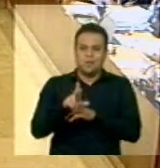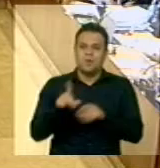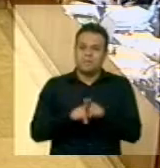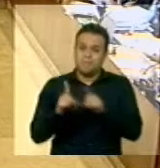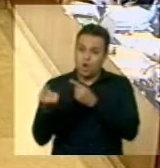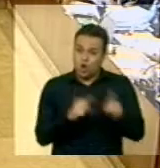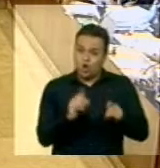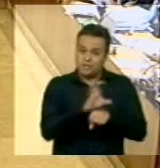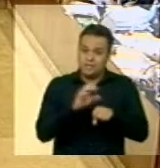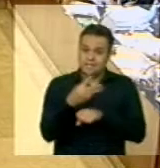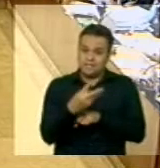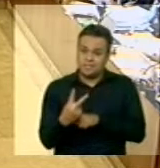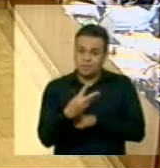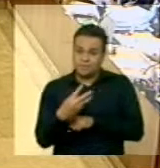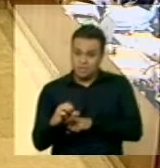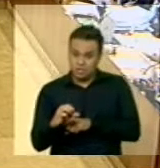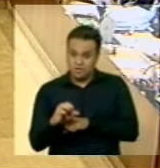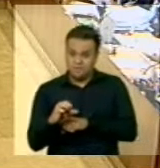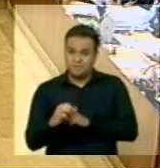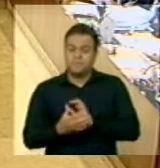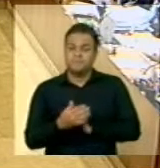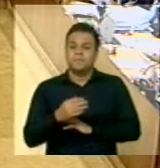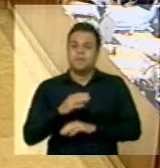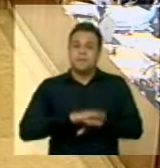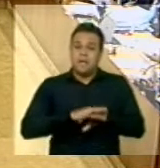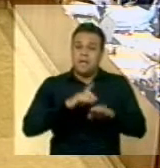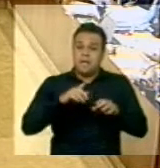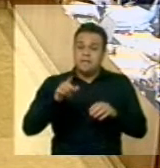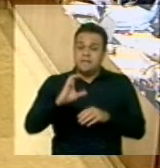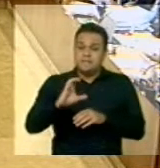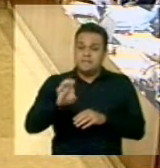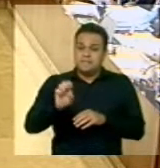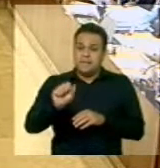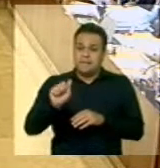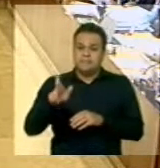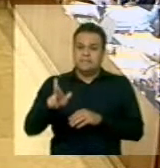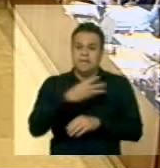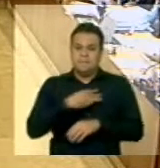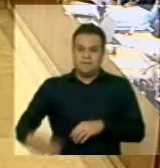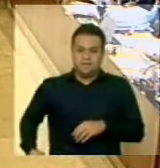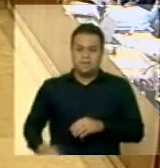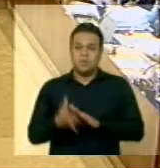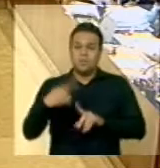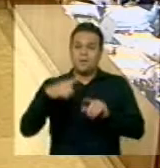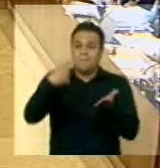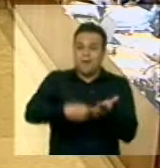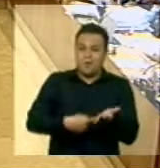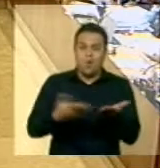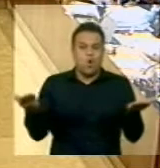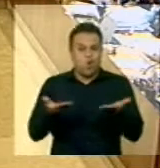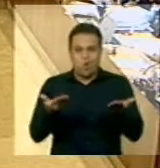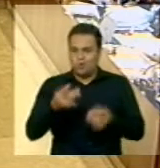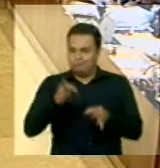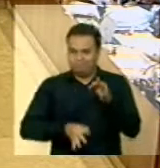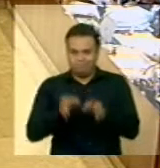inconstitucionalidade 3239, de relatoria do ministro César Peluso, e na qual ele estava com vista, não serão